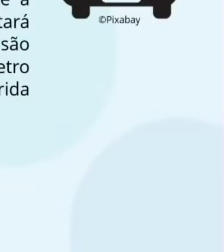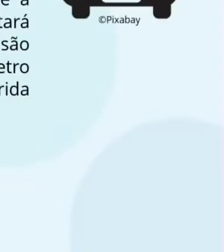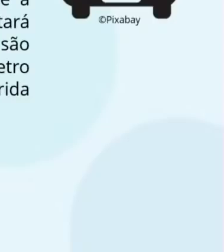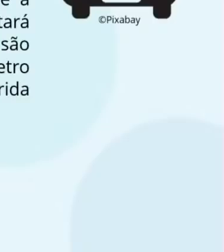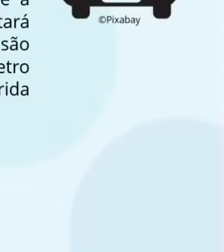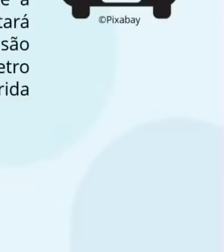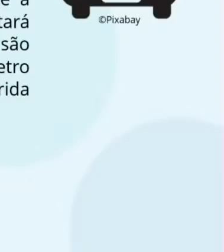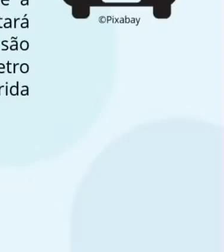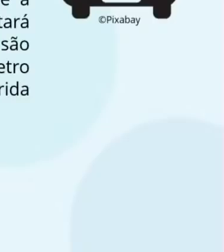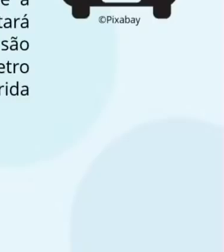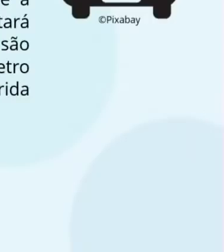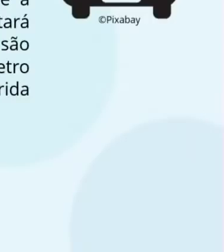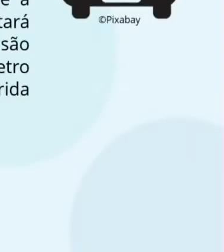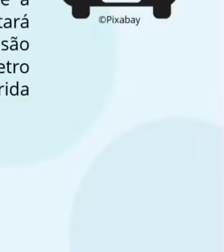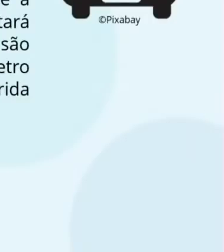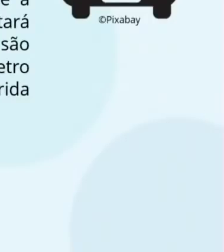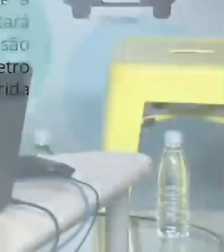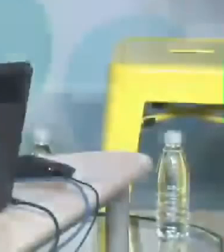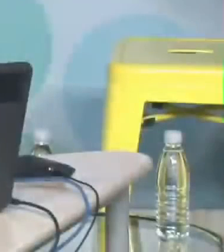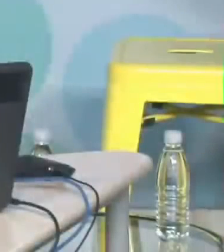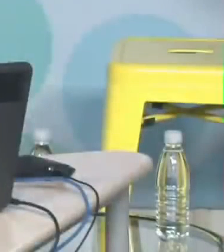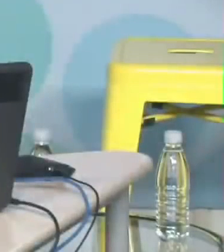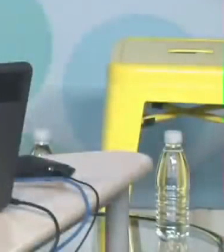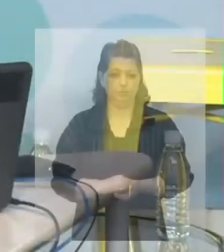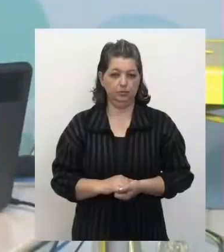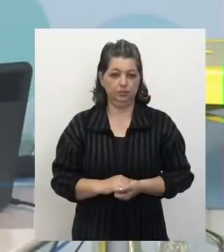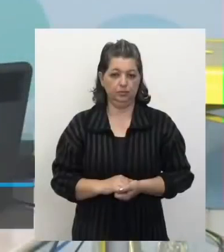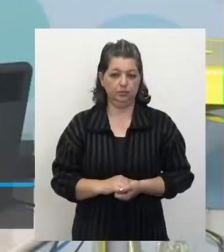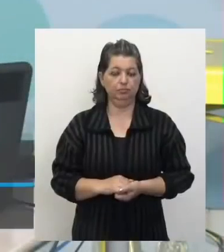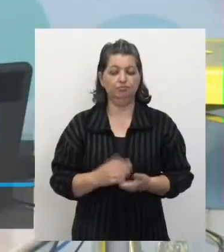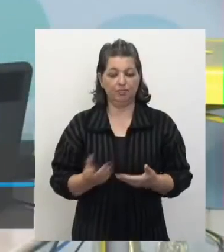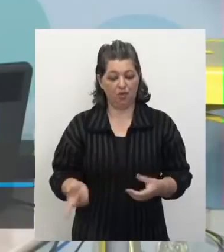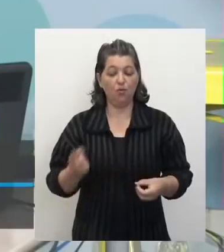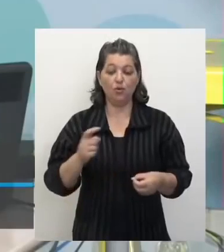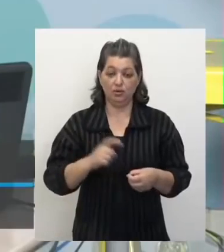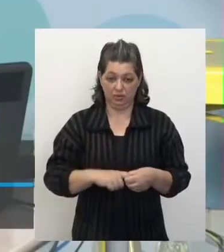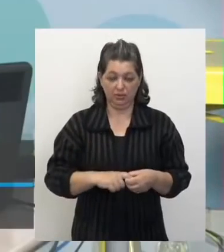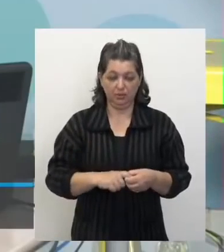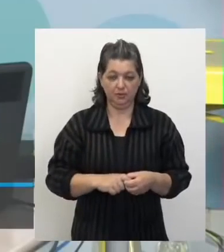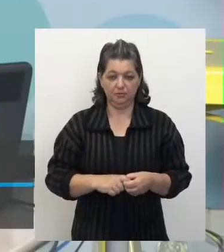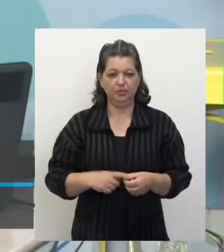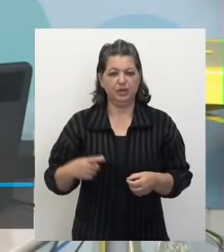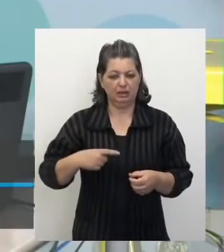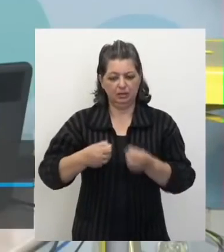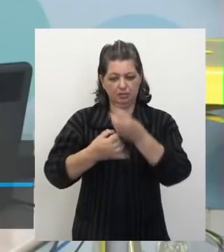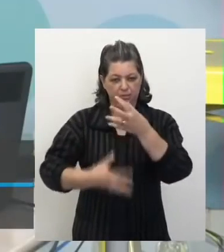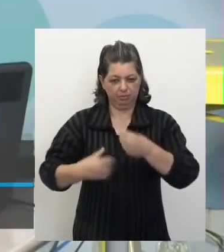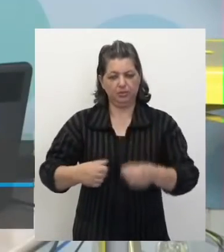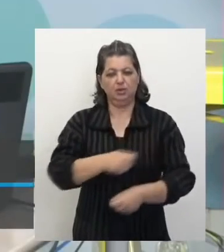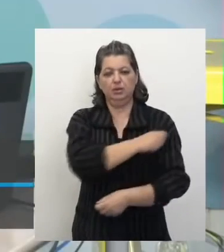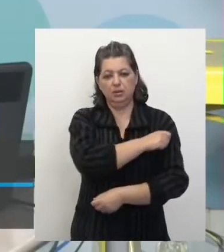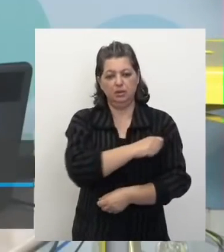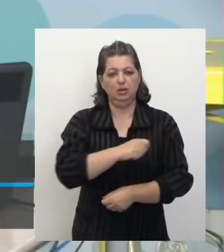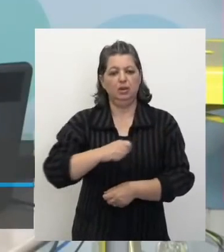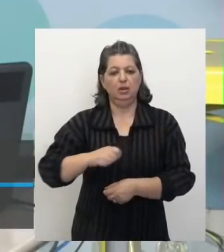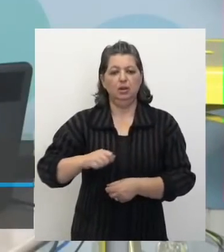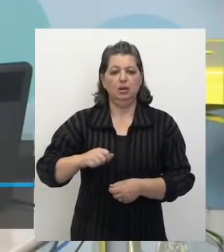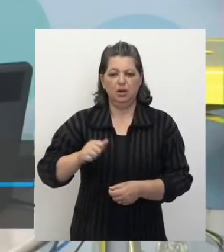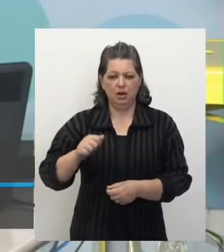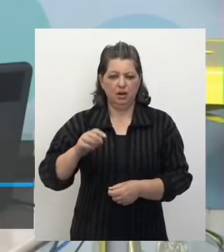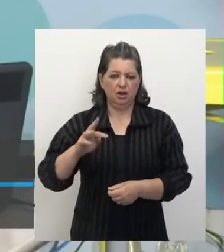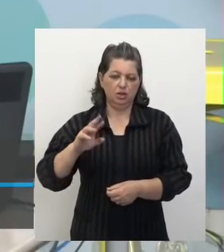mais equilíbrio. Ah, é uma forma interessante de se definir isso aí. Eu acho que é válido sim.